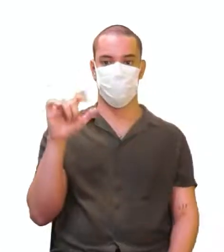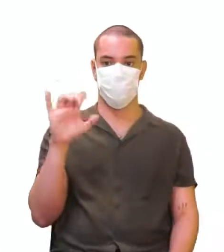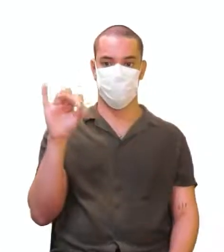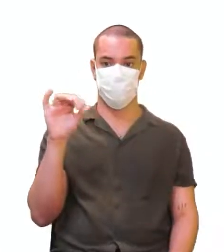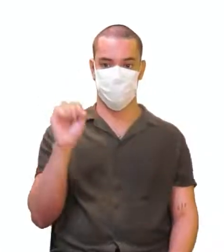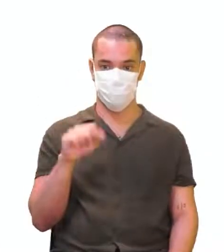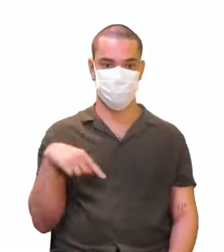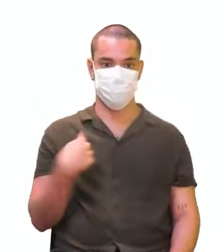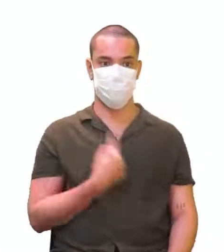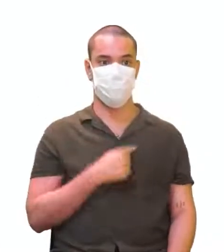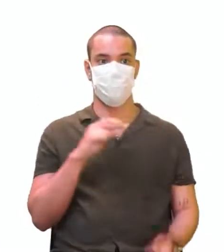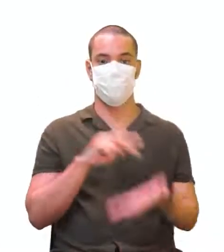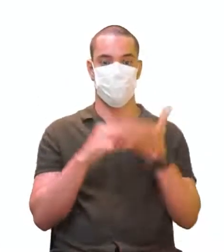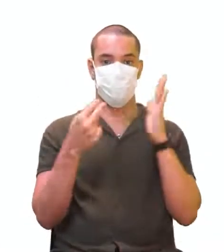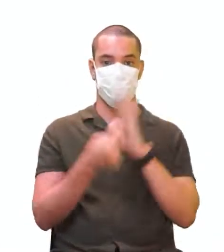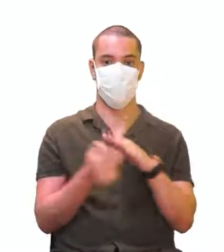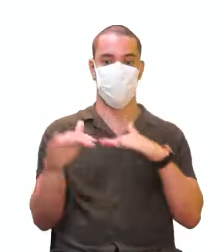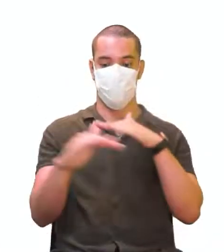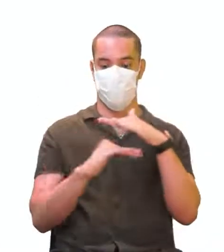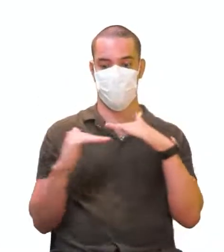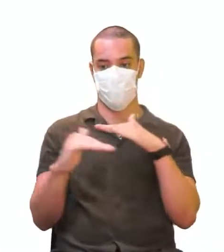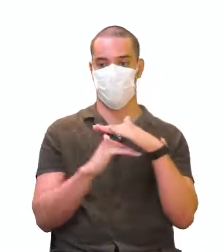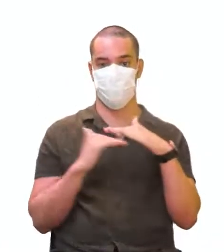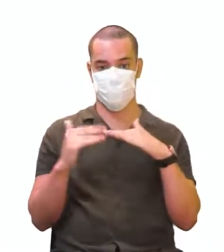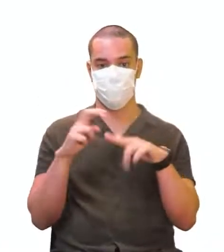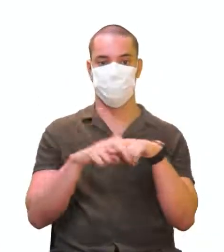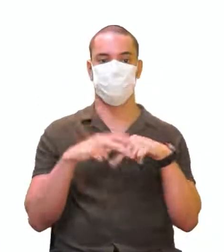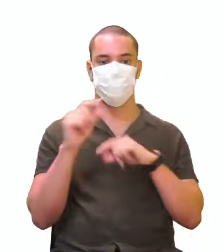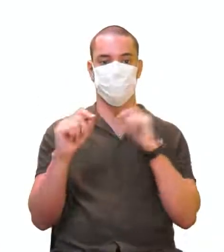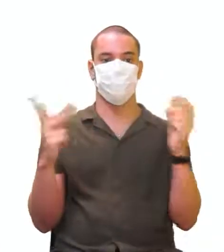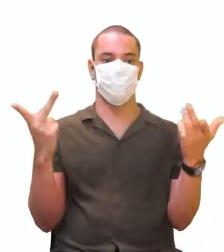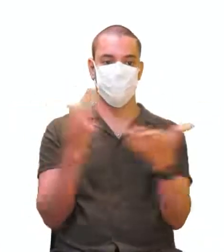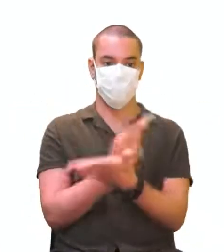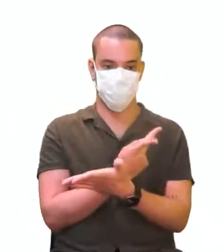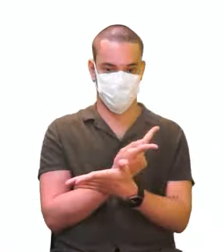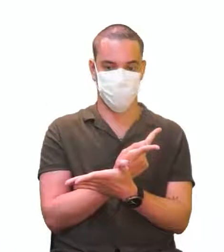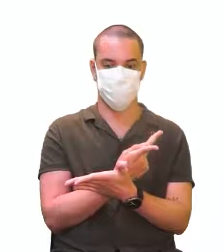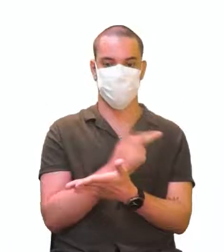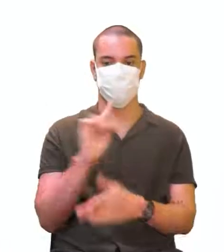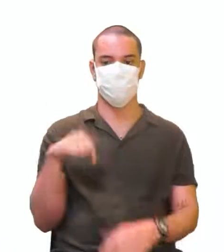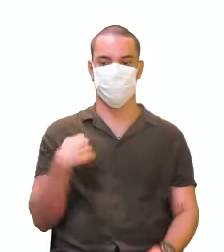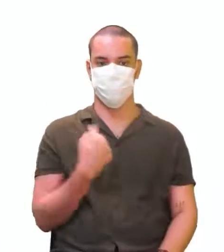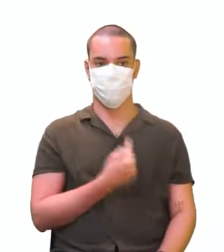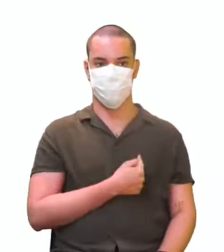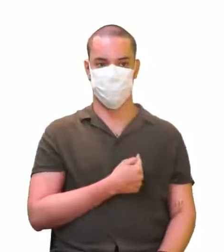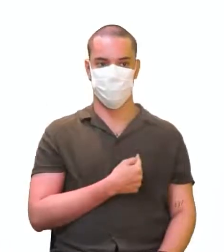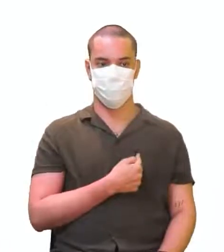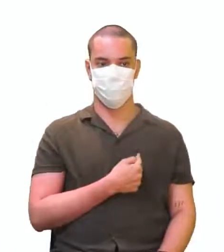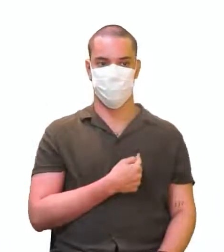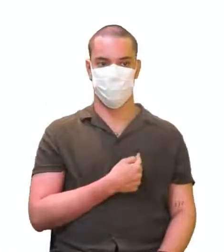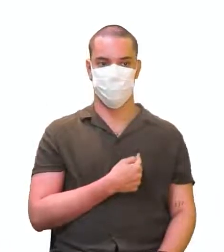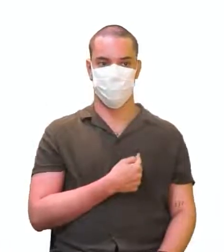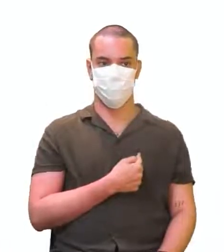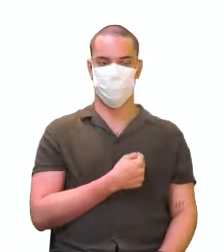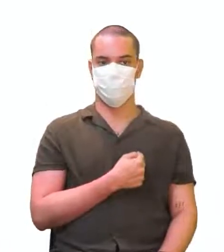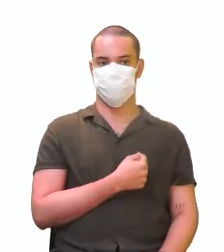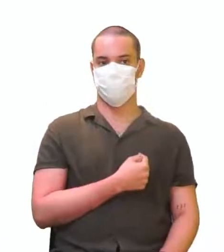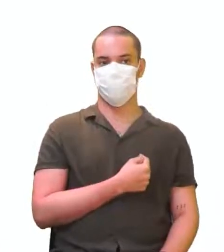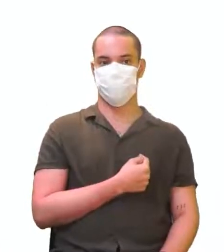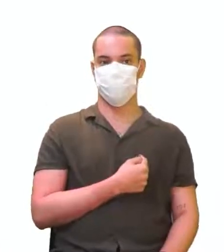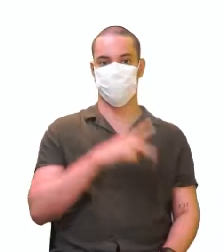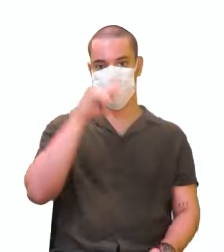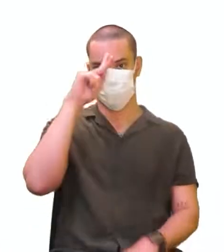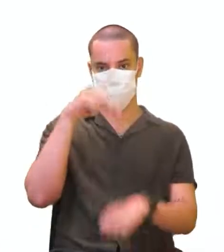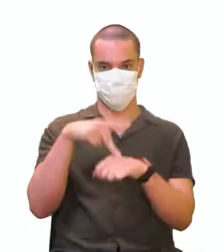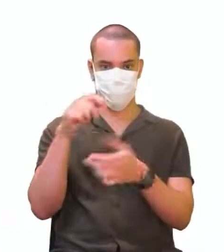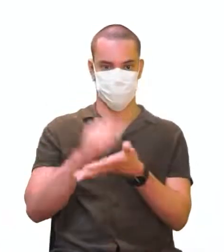são características recessivas, tá? Então, o que vai acontecer? O Carl Landsteiner,